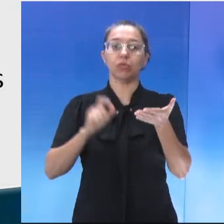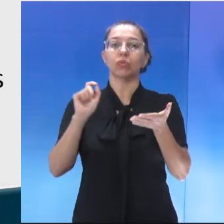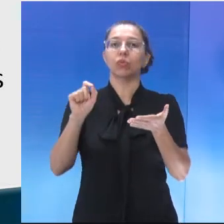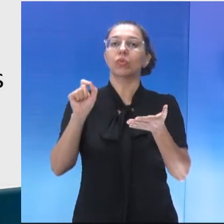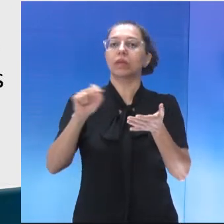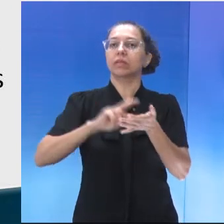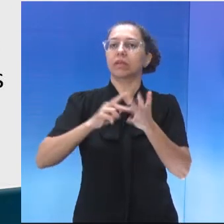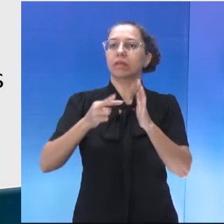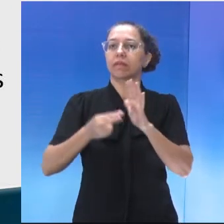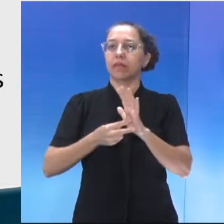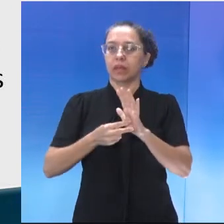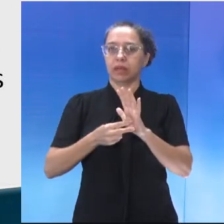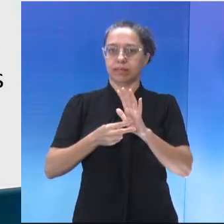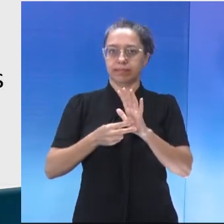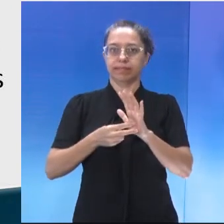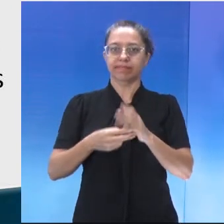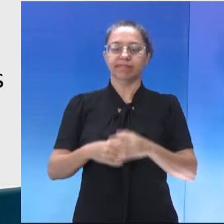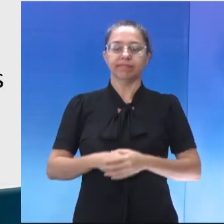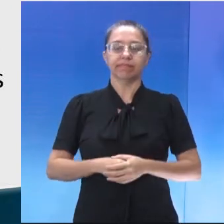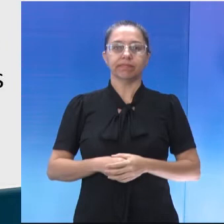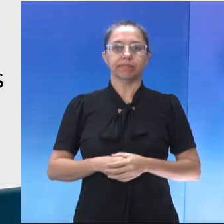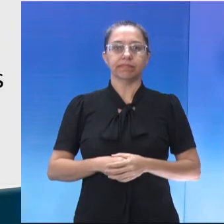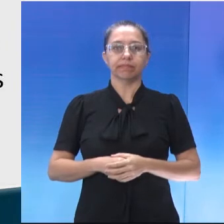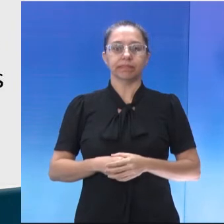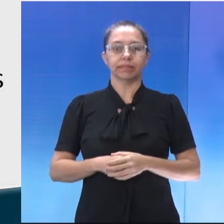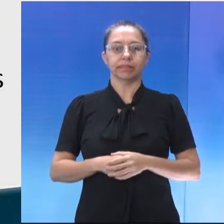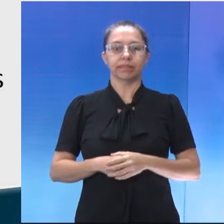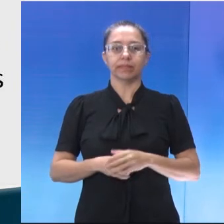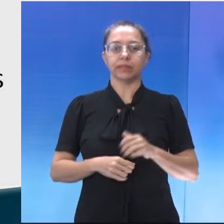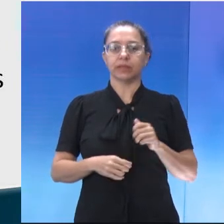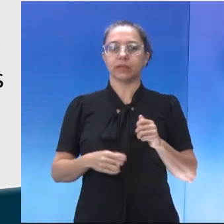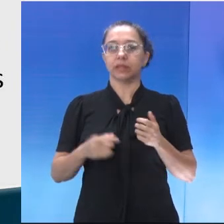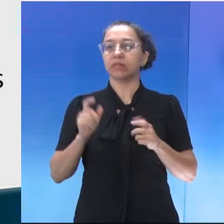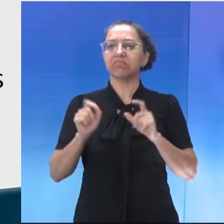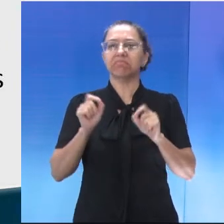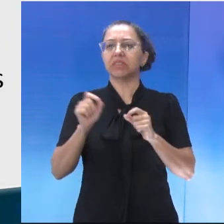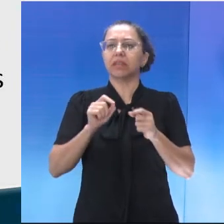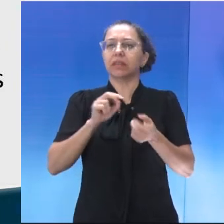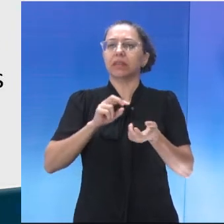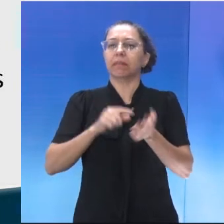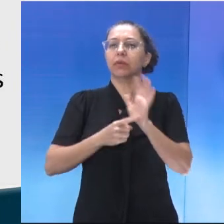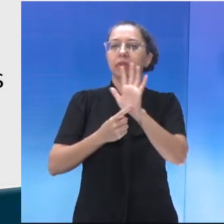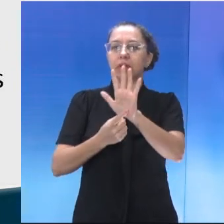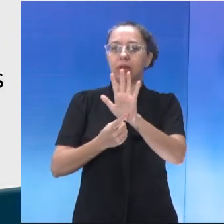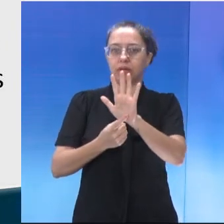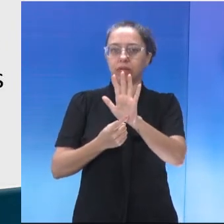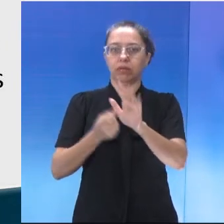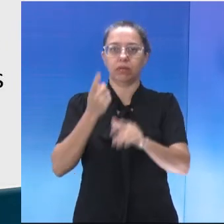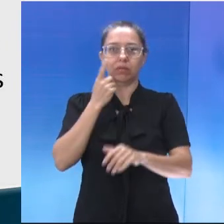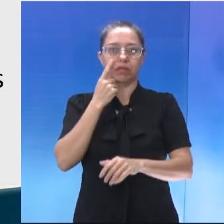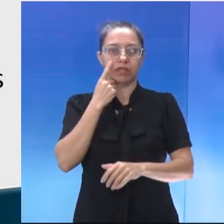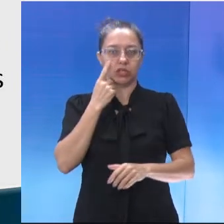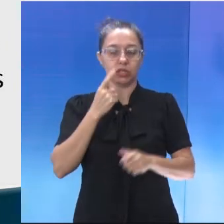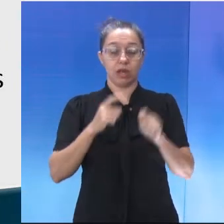essa manifestação que o texto descreveu para a gente, né, ela fala sobre o quê? Vamos lá, letra